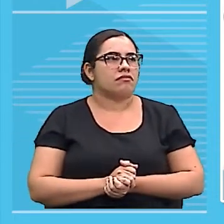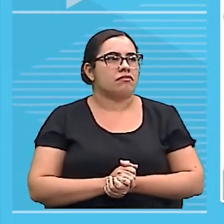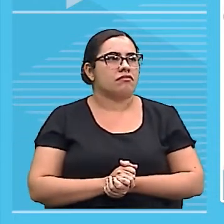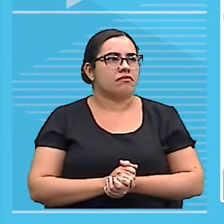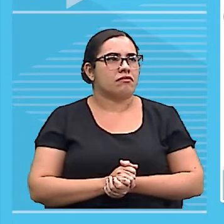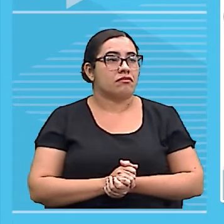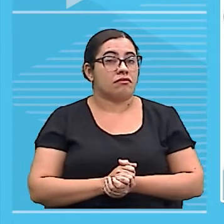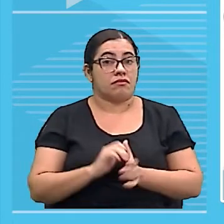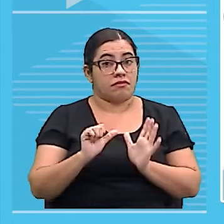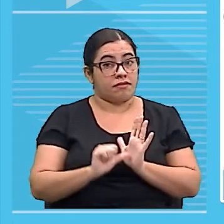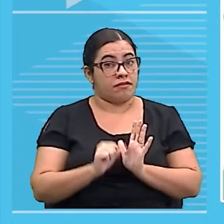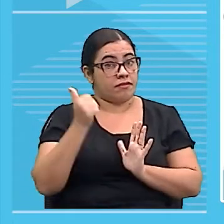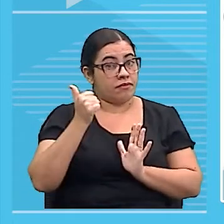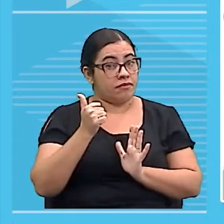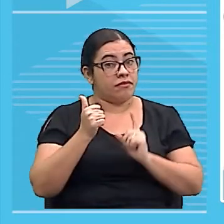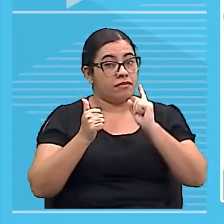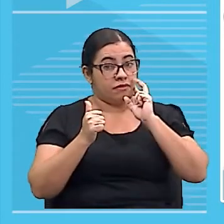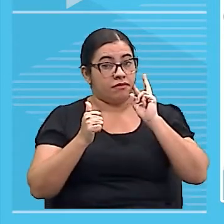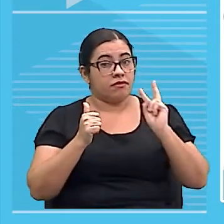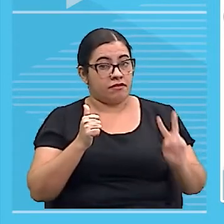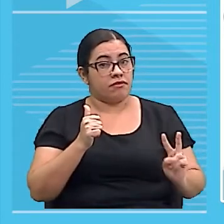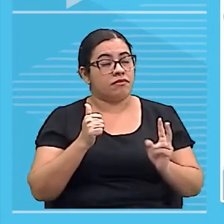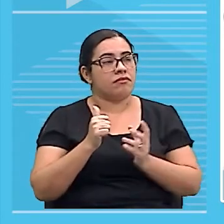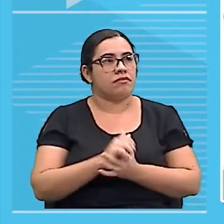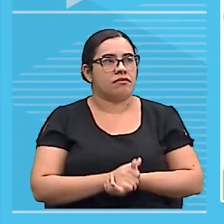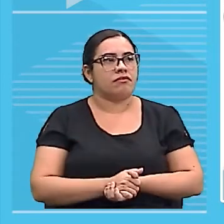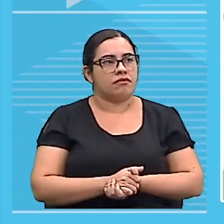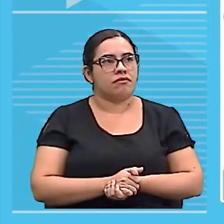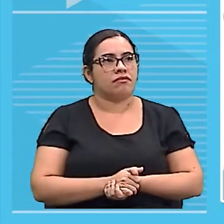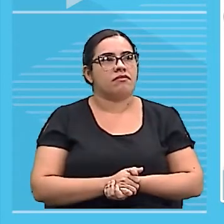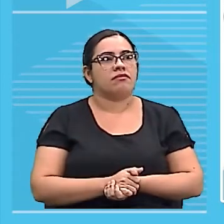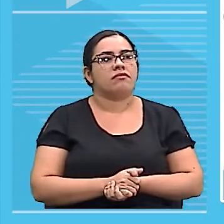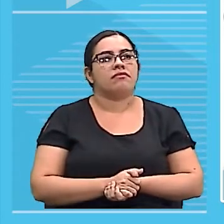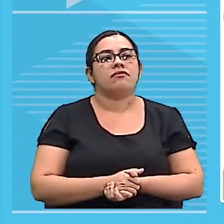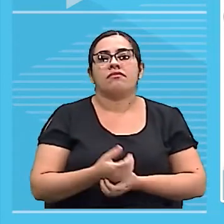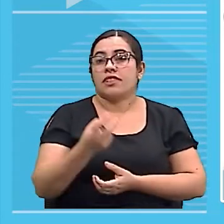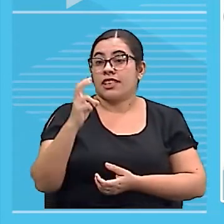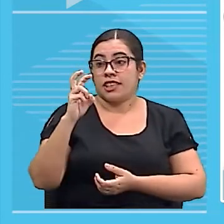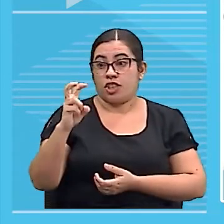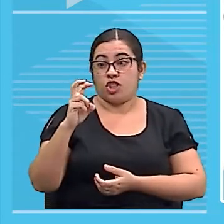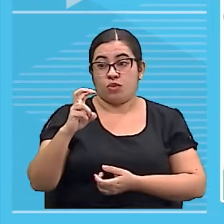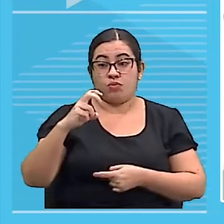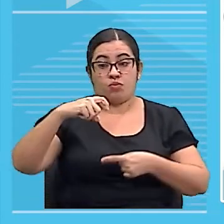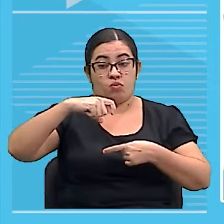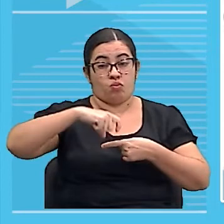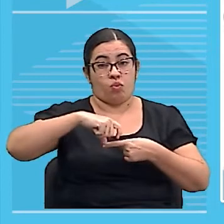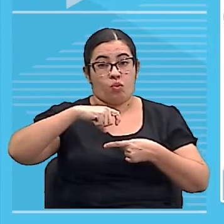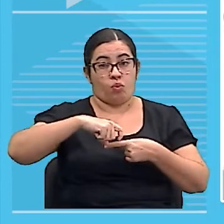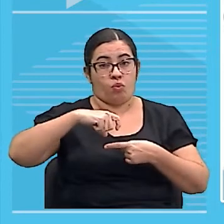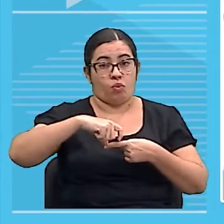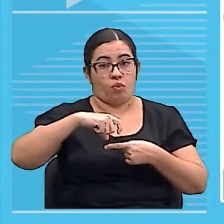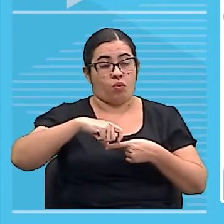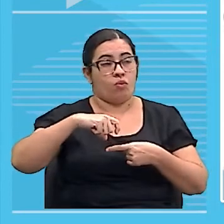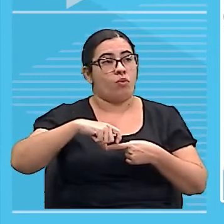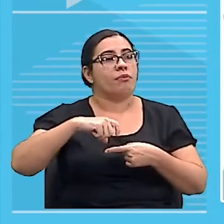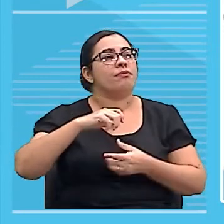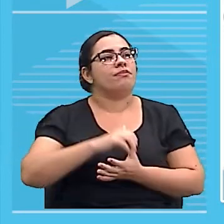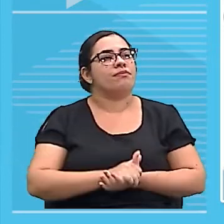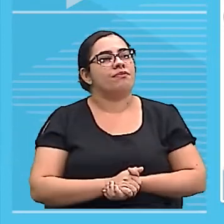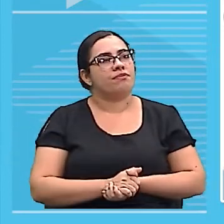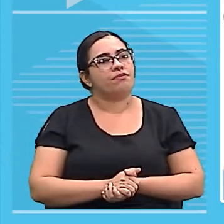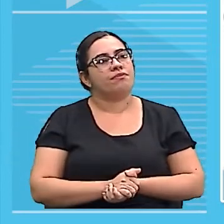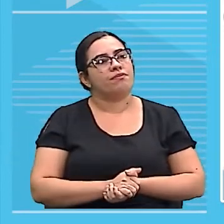o primeiro é de 5 ohms e o segundo